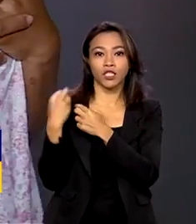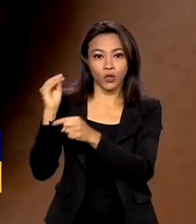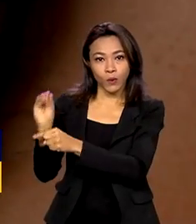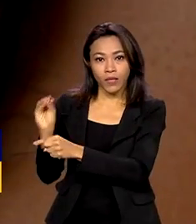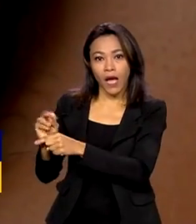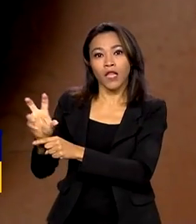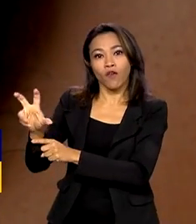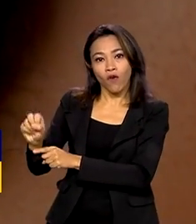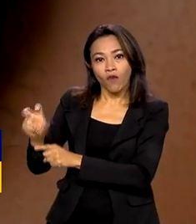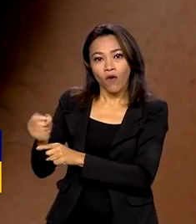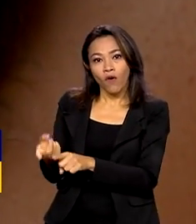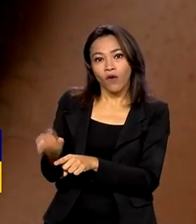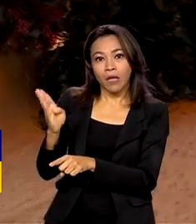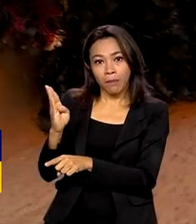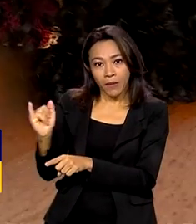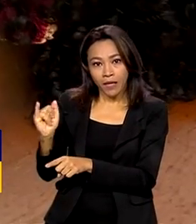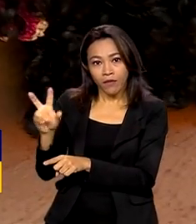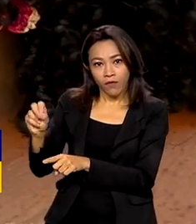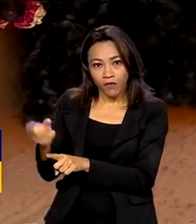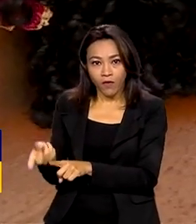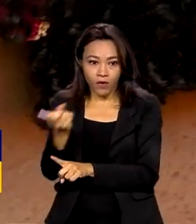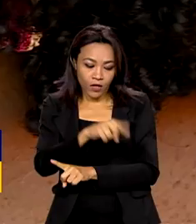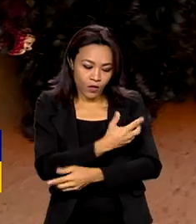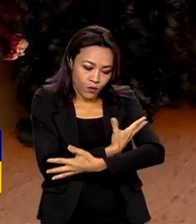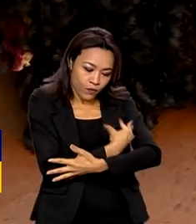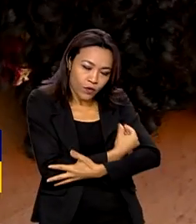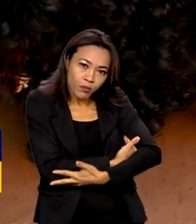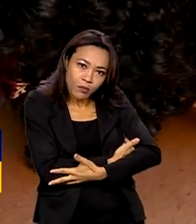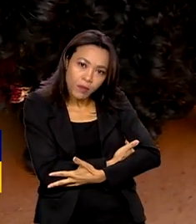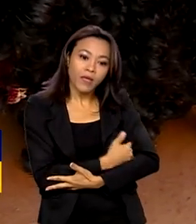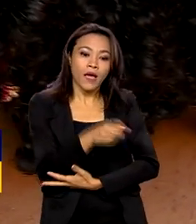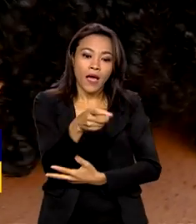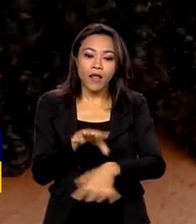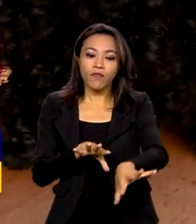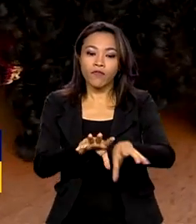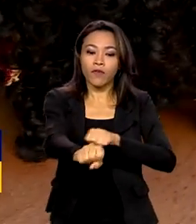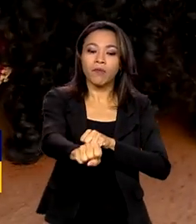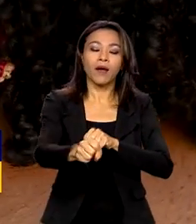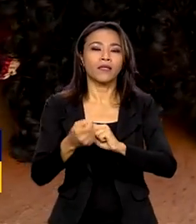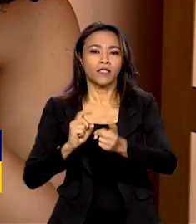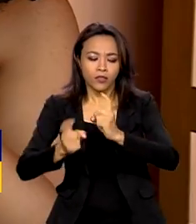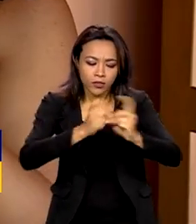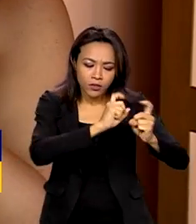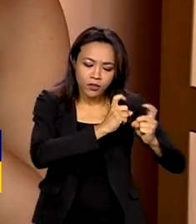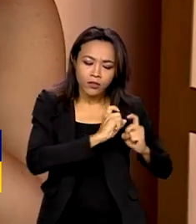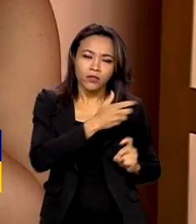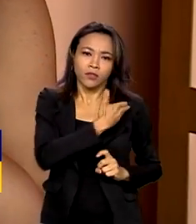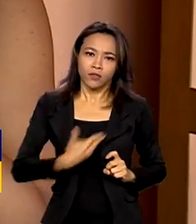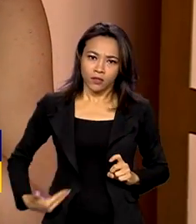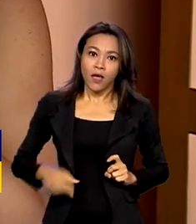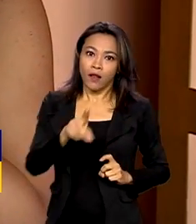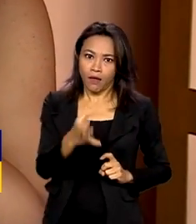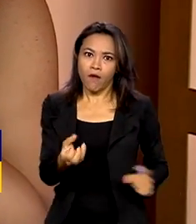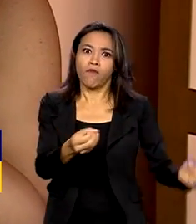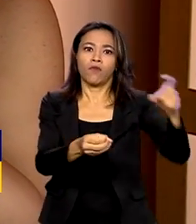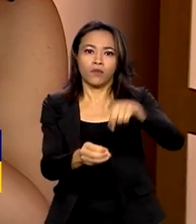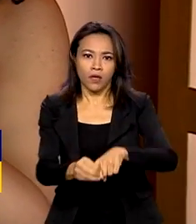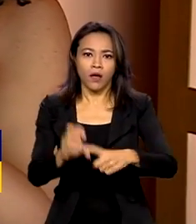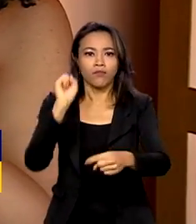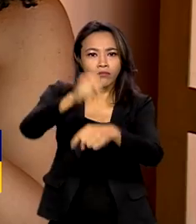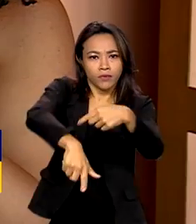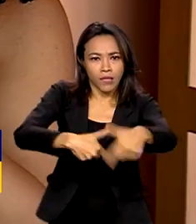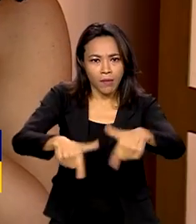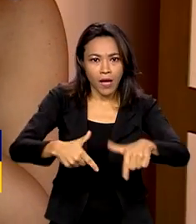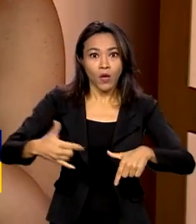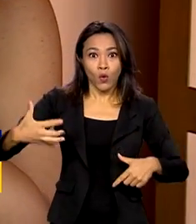bisavó e do filho pequeno. Formada em gestão pública, ela quer retornar ao mercado de trabalho assim que o